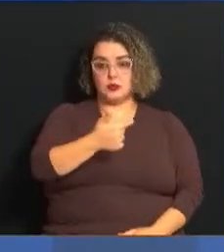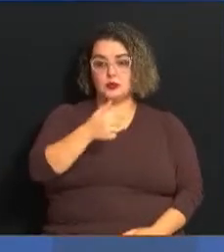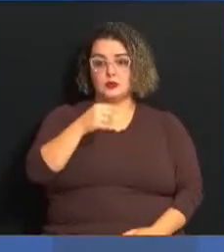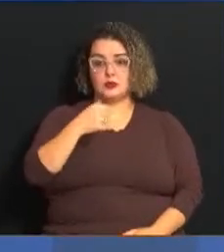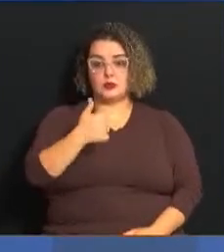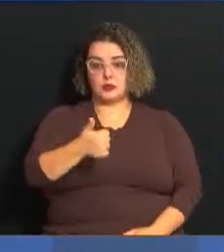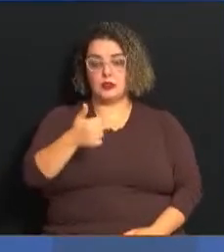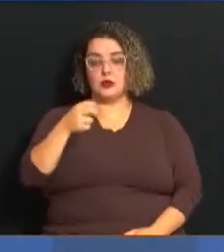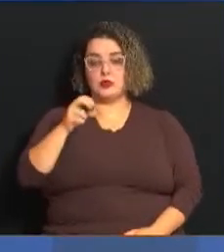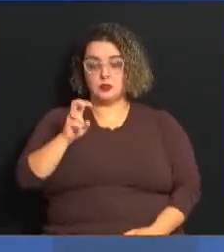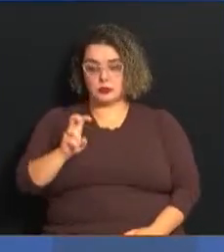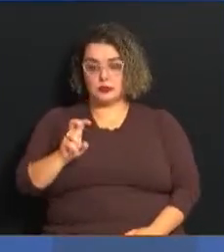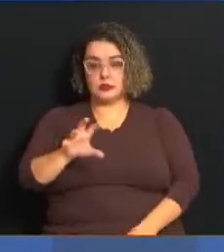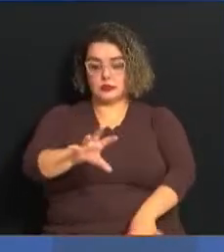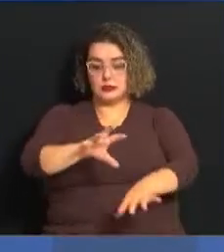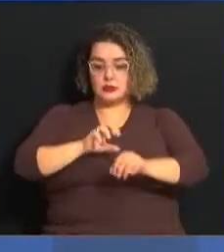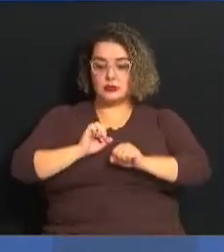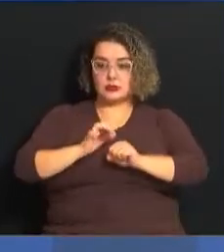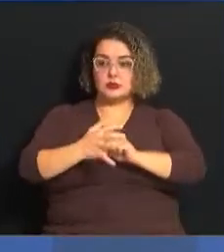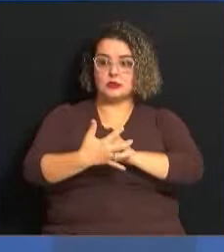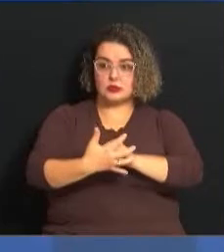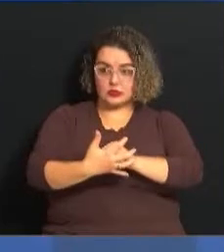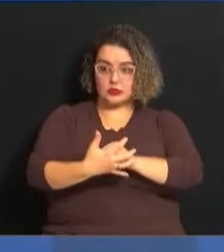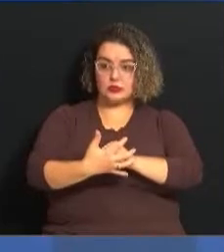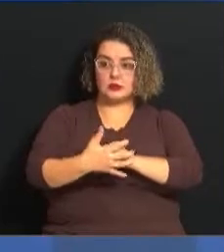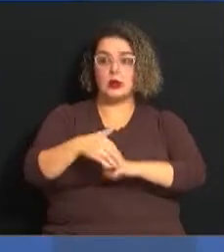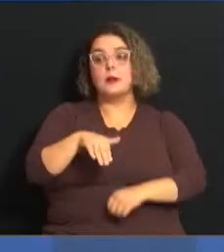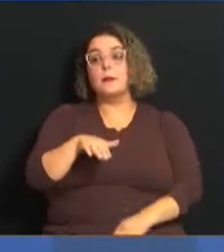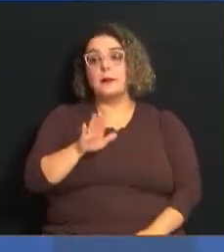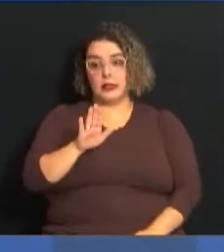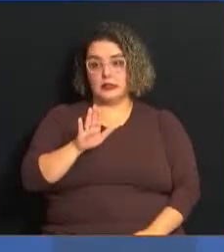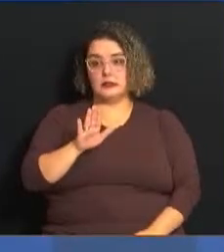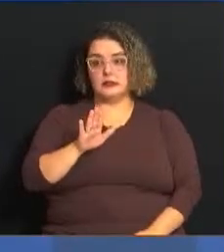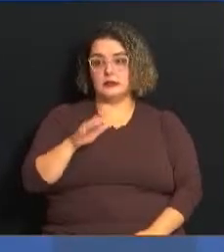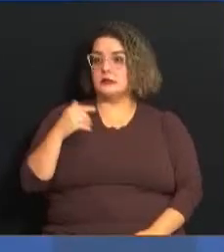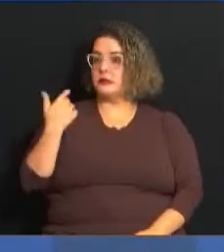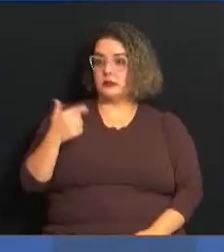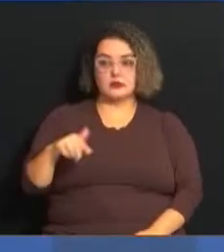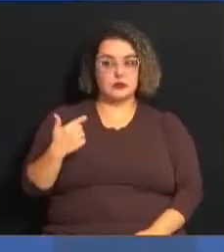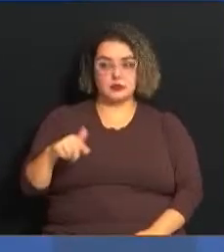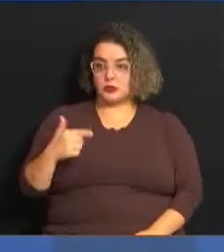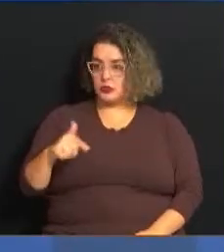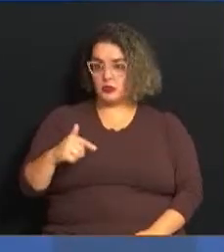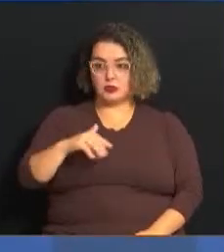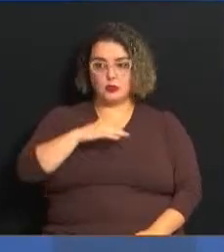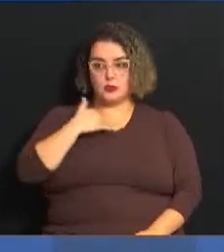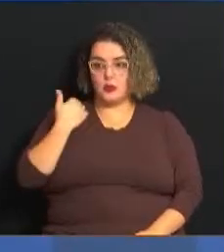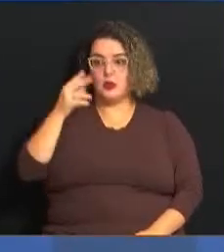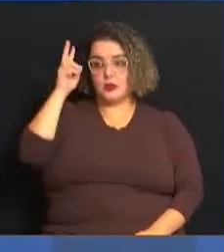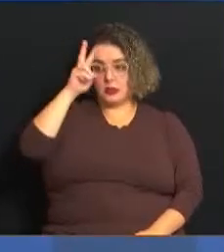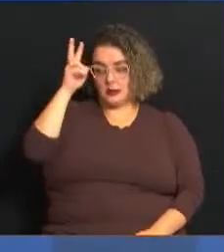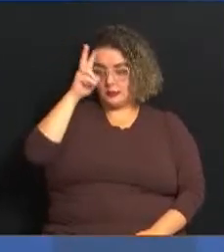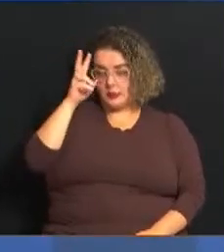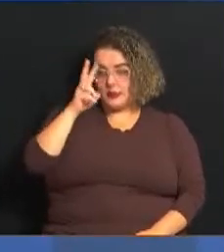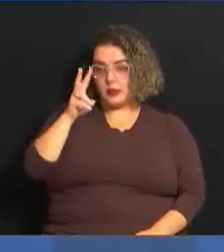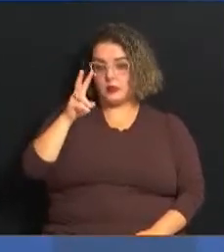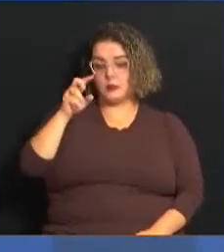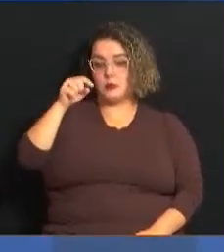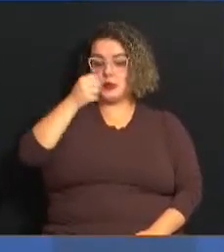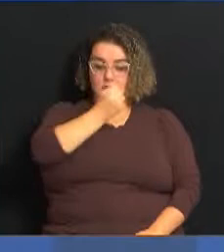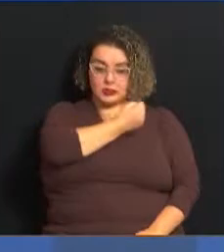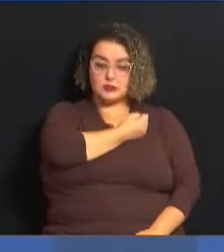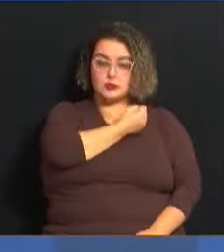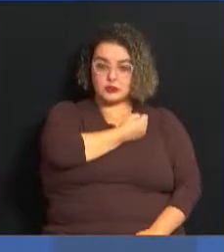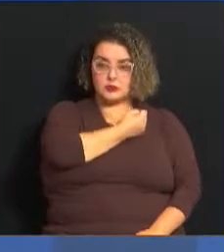1.215 casos registrados a mais e não tivemos nenhum óbito. Lembrando, então, que esses números,